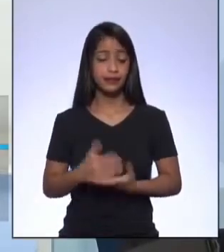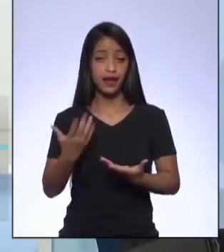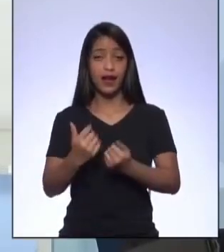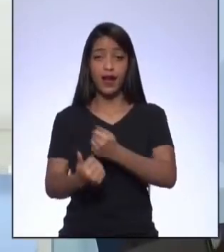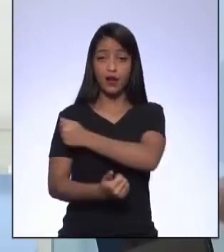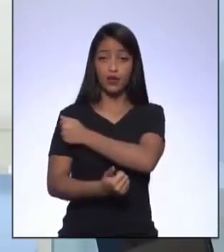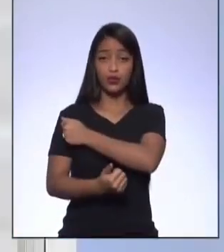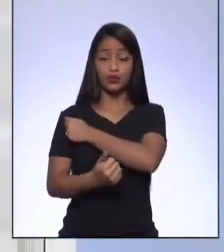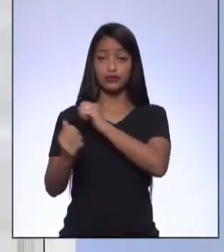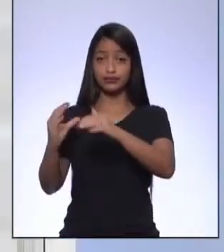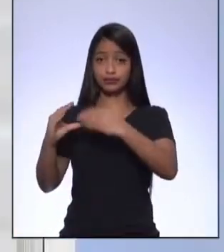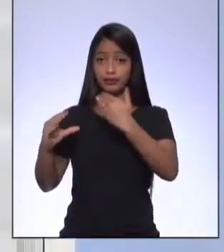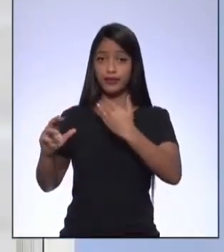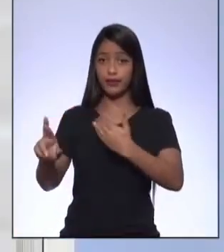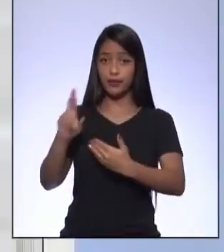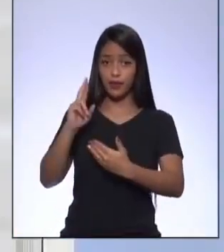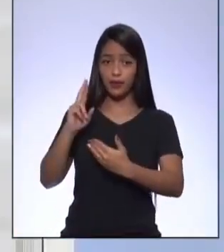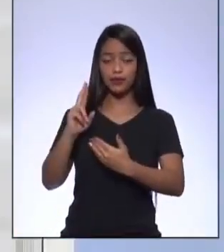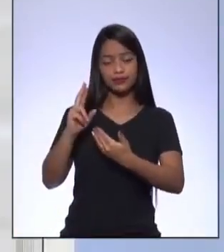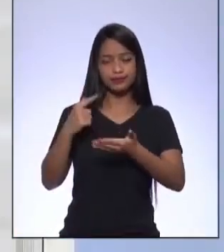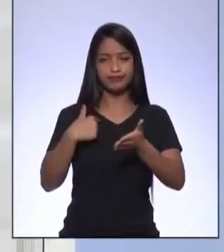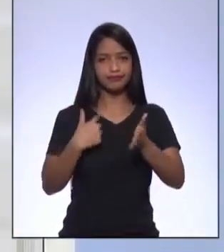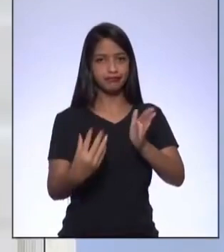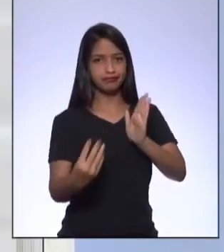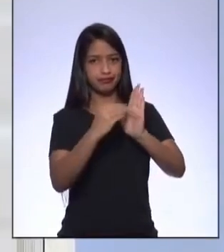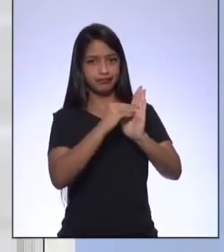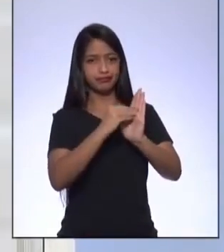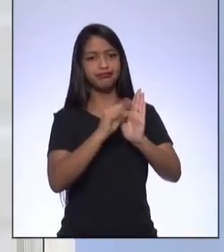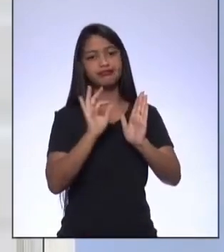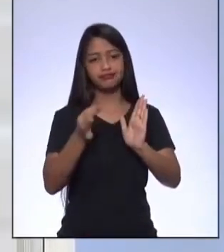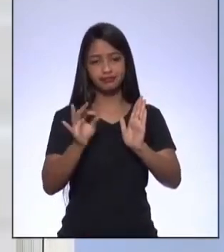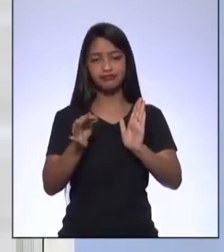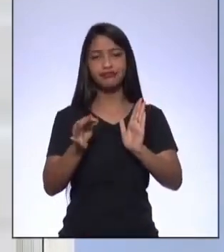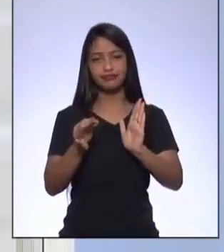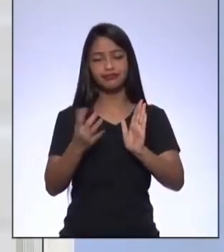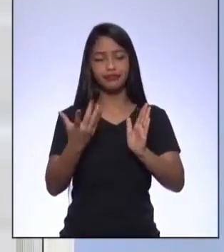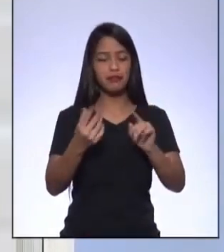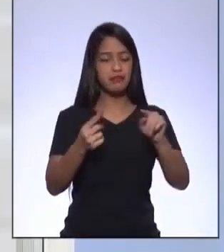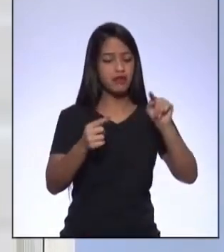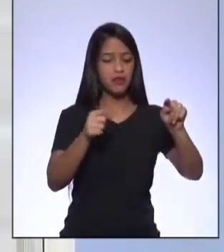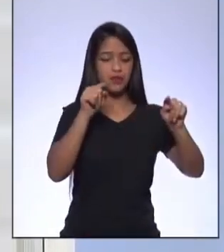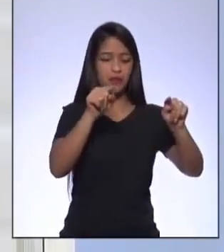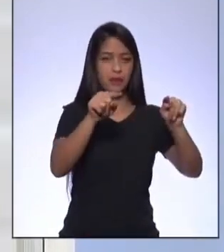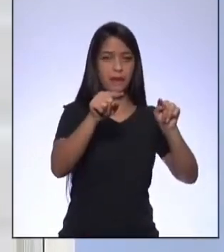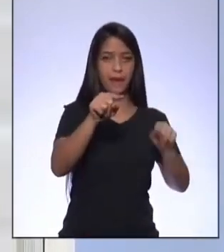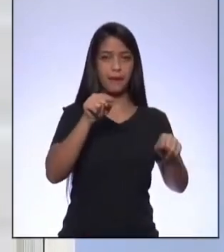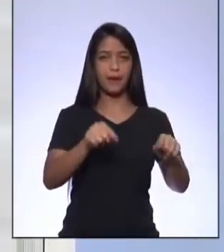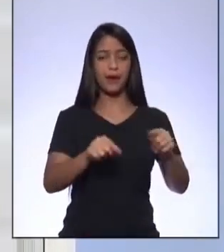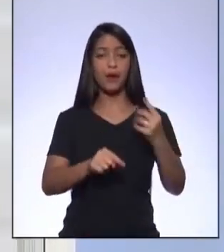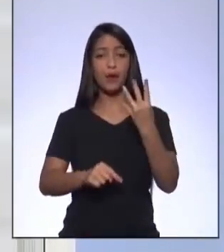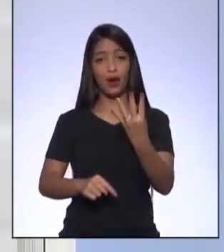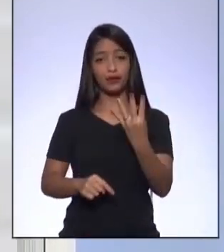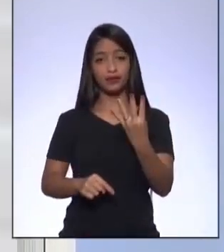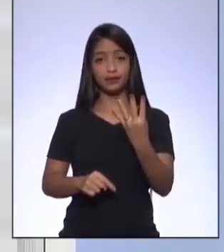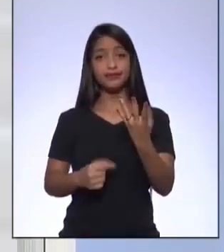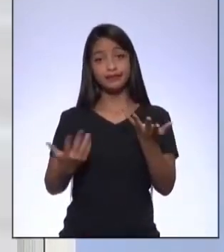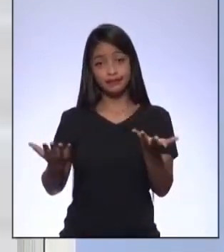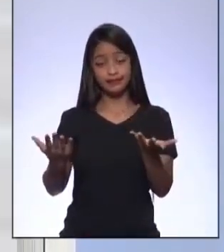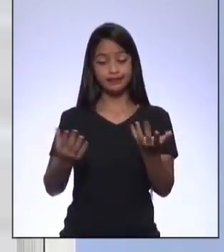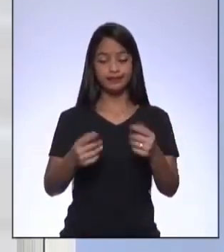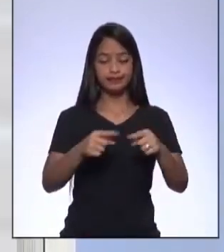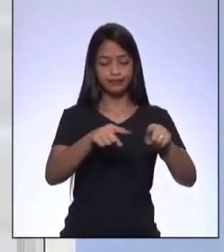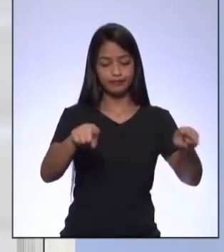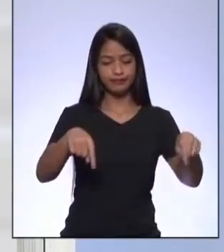alunos ali, né? É verdade, as figuras formadas aí são quadriláteros, tanto na plantação de milho, né, que a gente